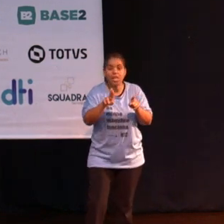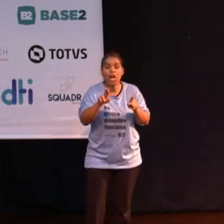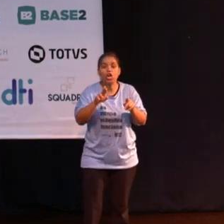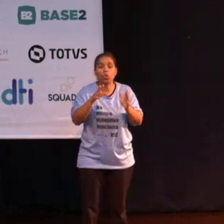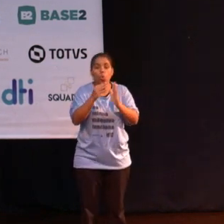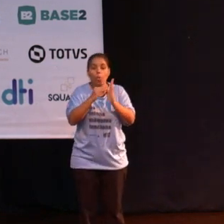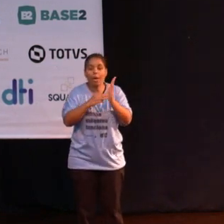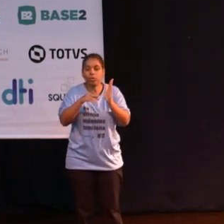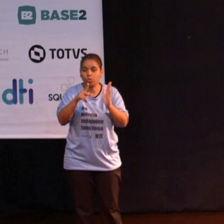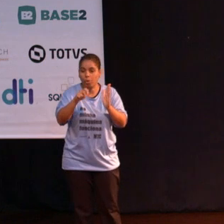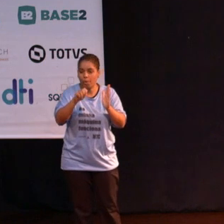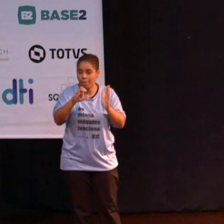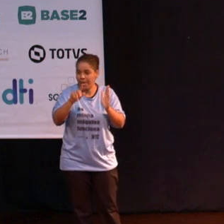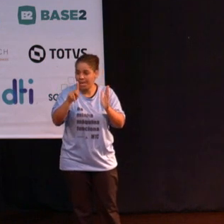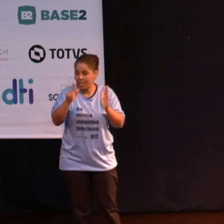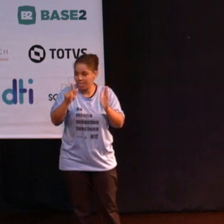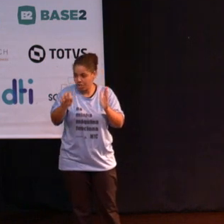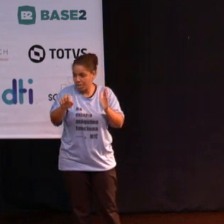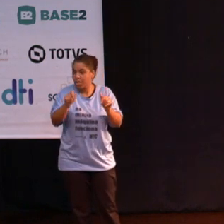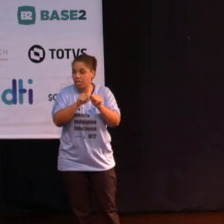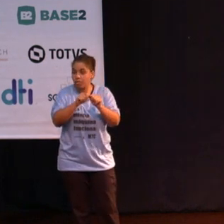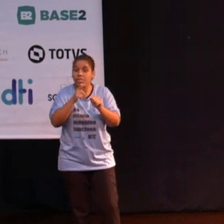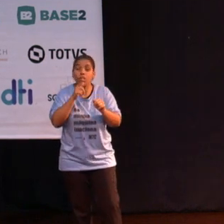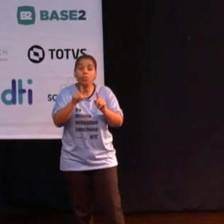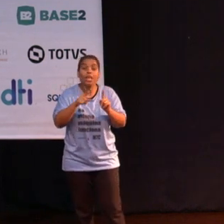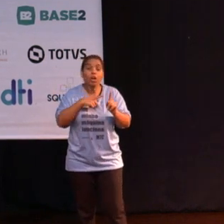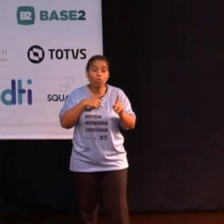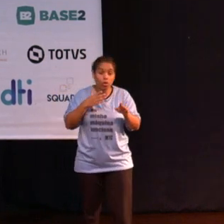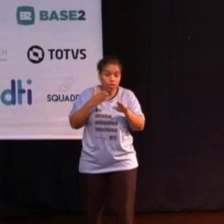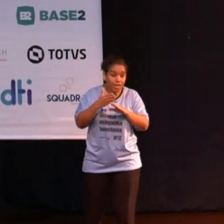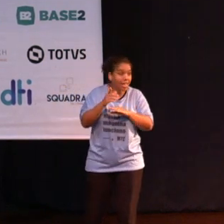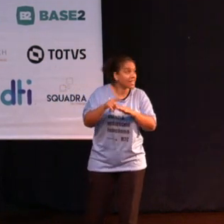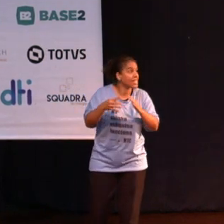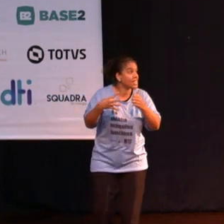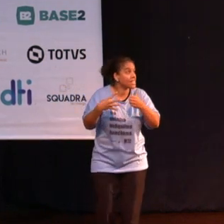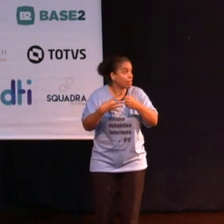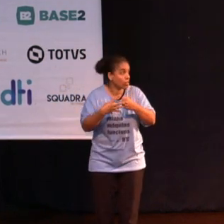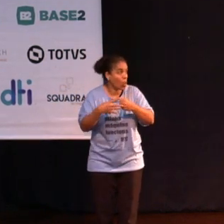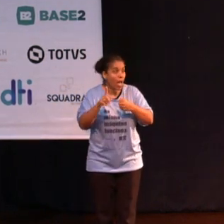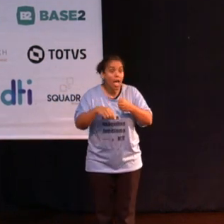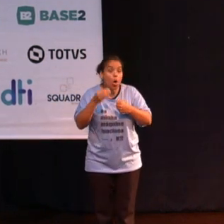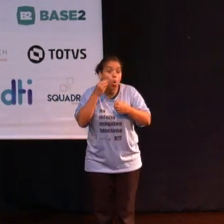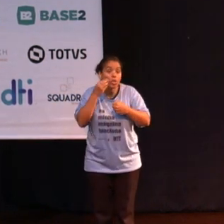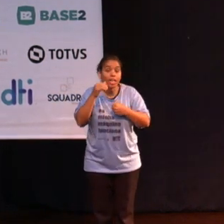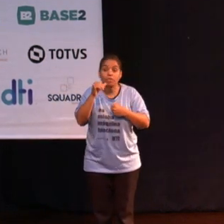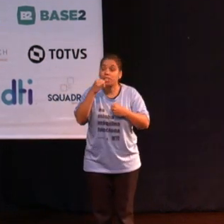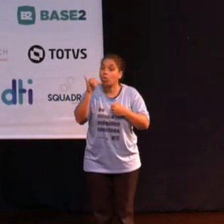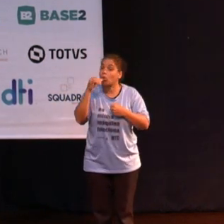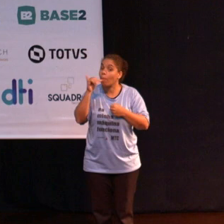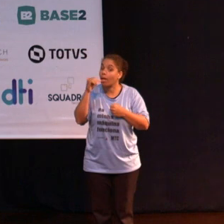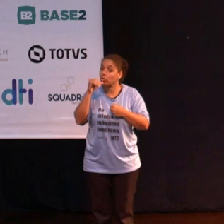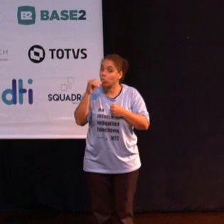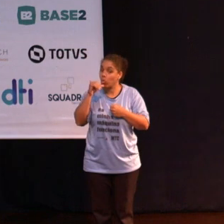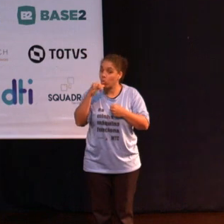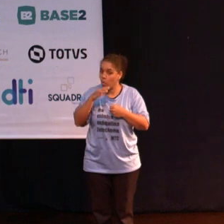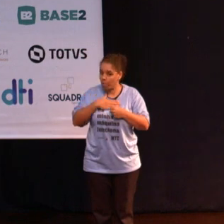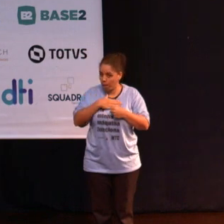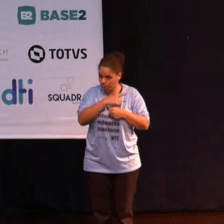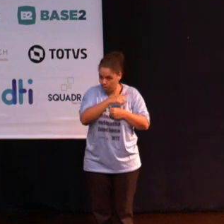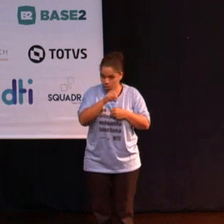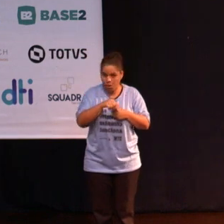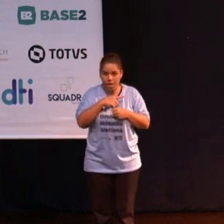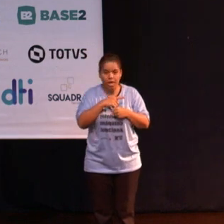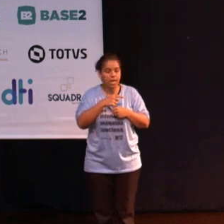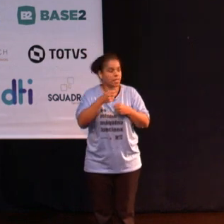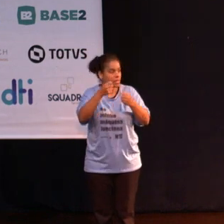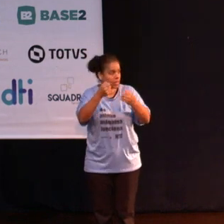perguntar pra ir pra servir o que eu vou conectar esses h no servidor que é o que o teste vai fazer automaticamente pra mim eu com essa definição aqui é